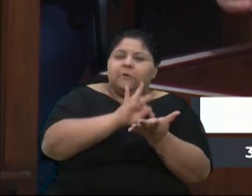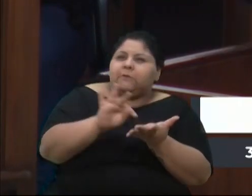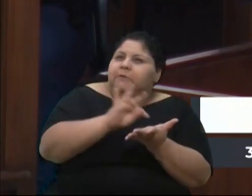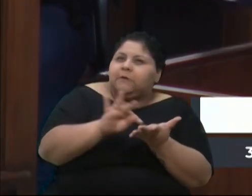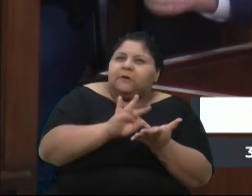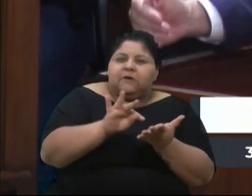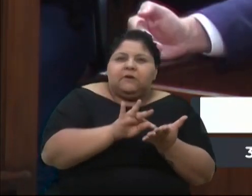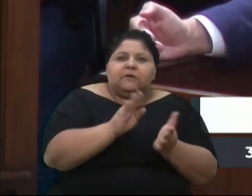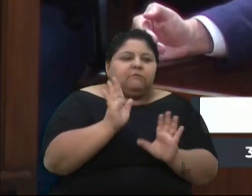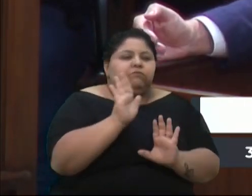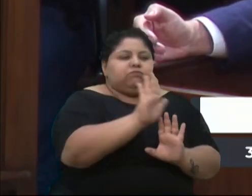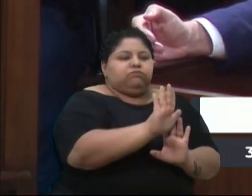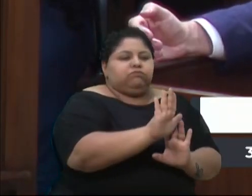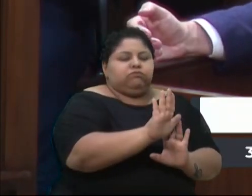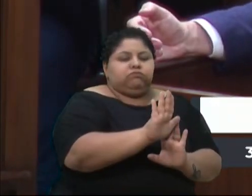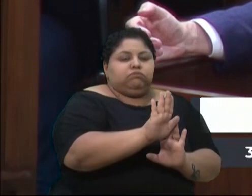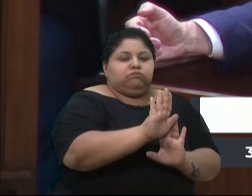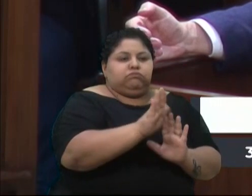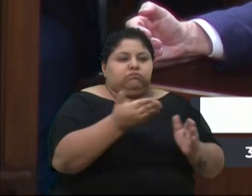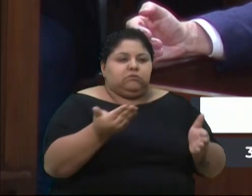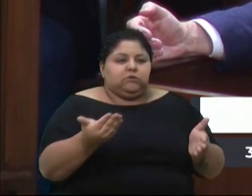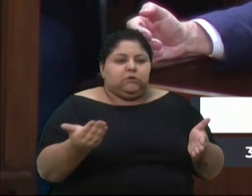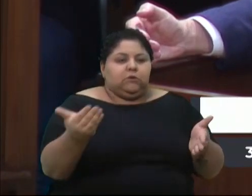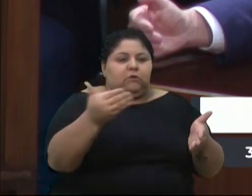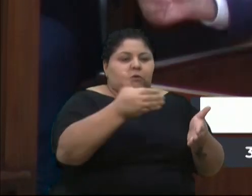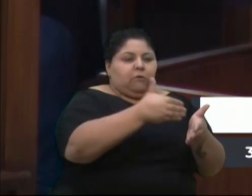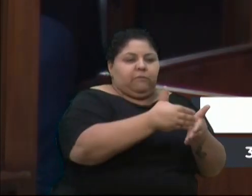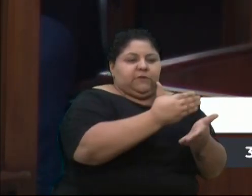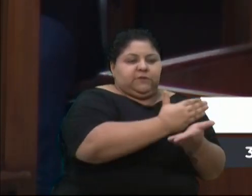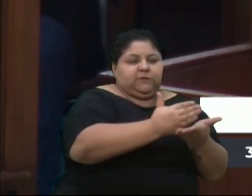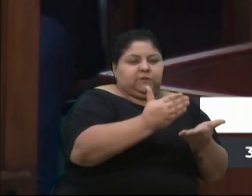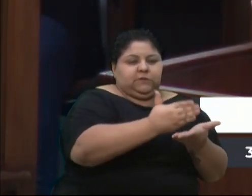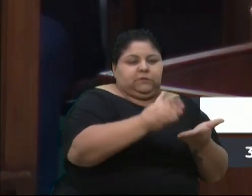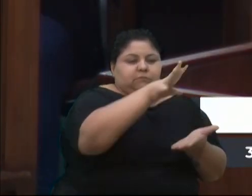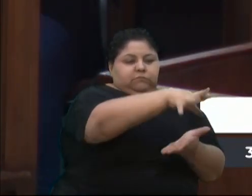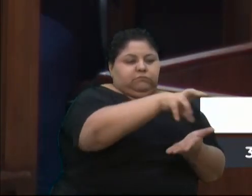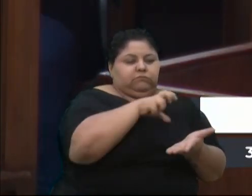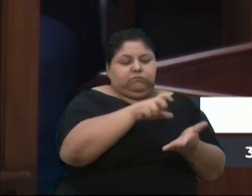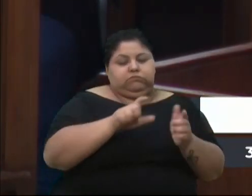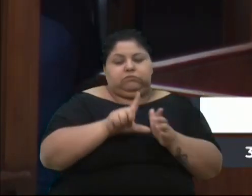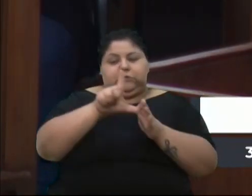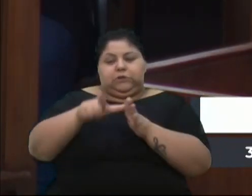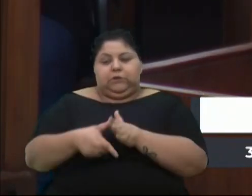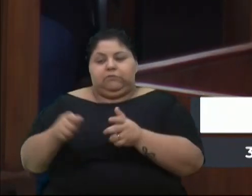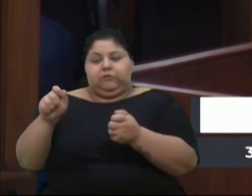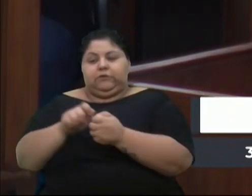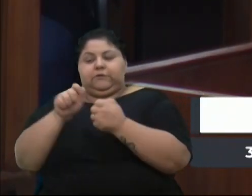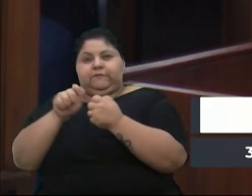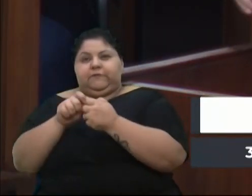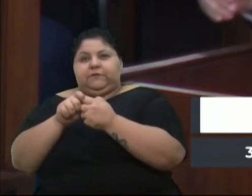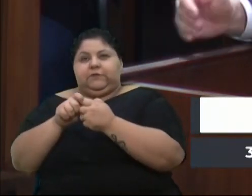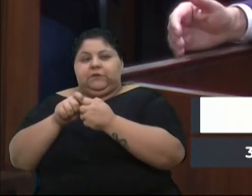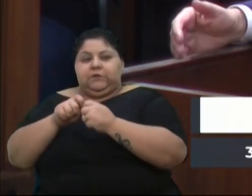deixa o município entrar com a reintegração de posse primeiro e depois nós nos fazemos a defesa. E eu fui contrário a essa